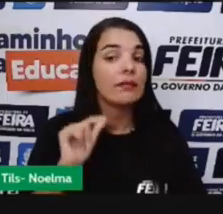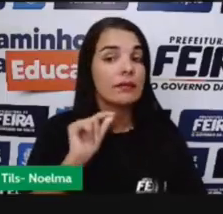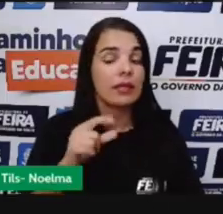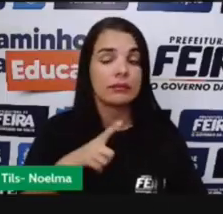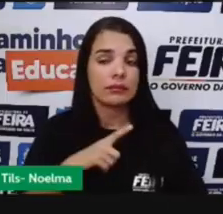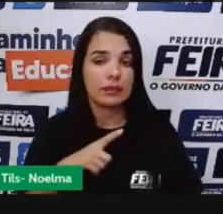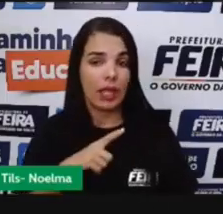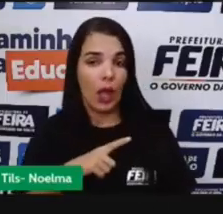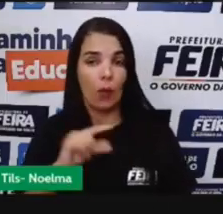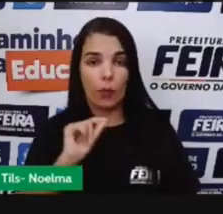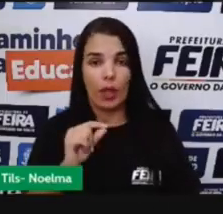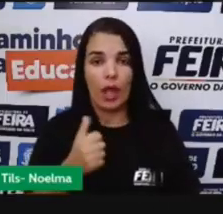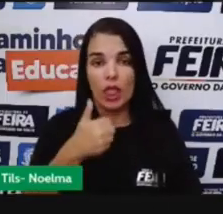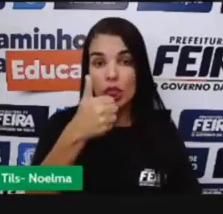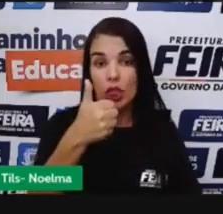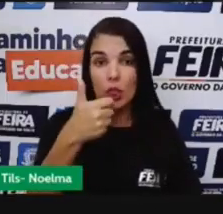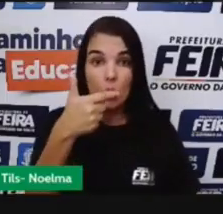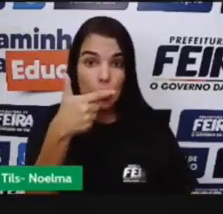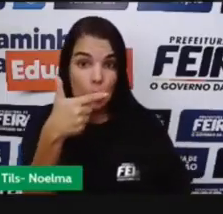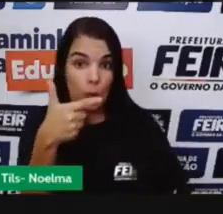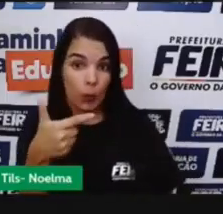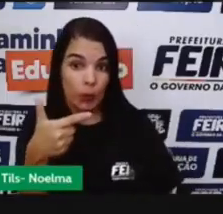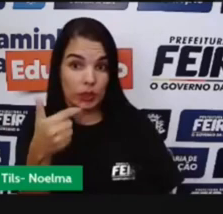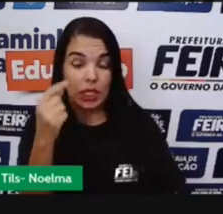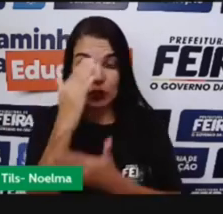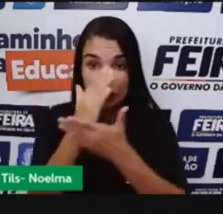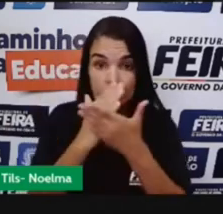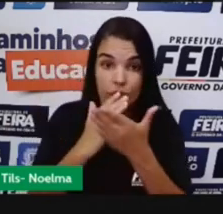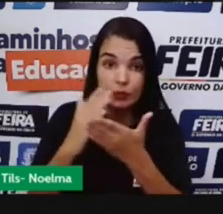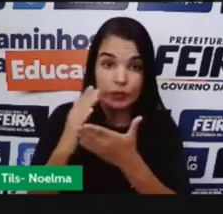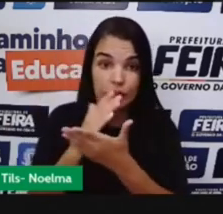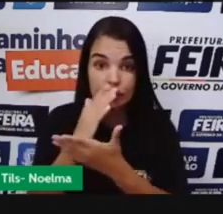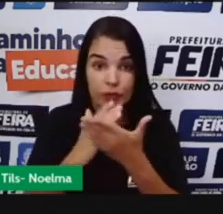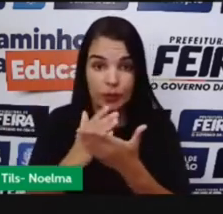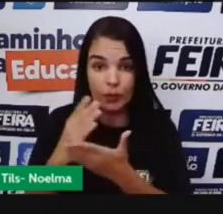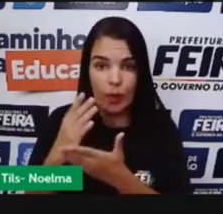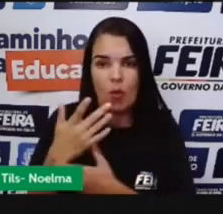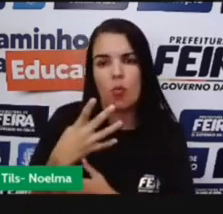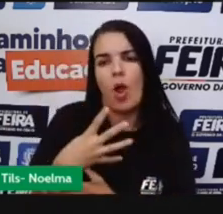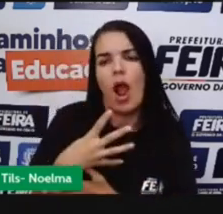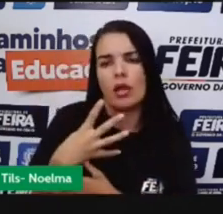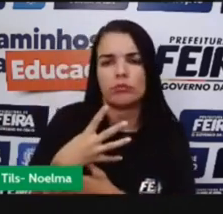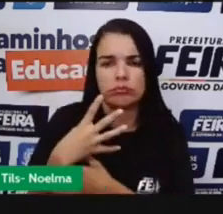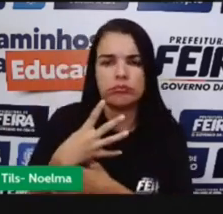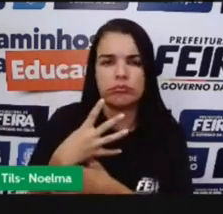temos 12 dividido para 4.